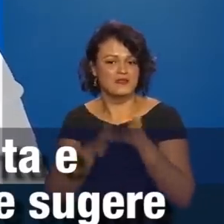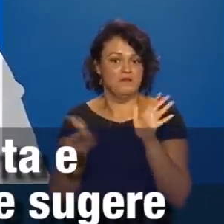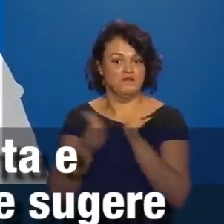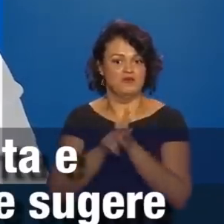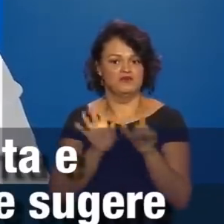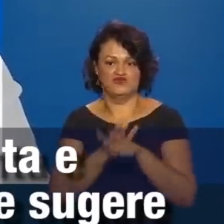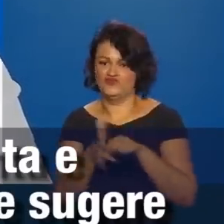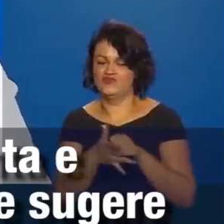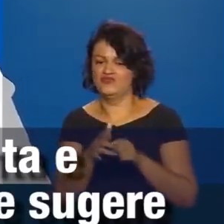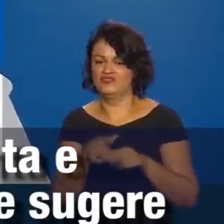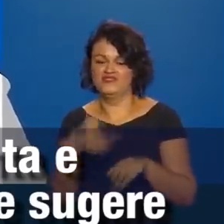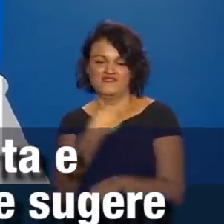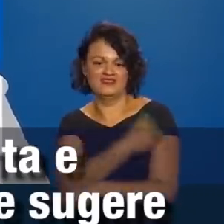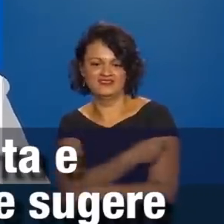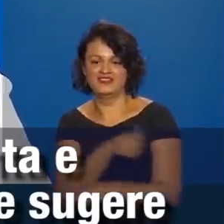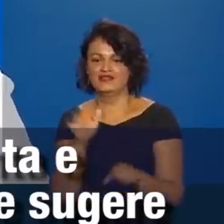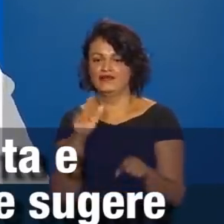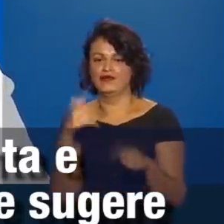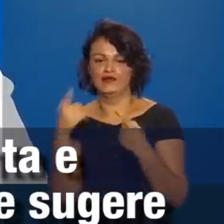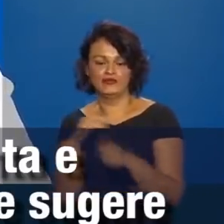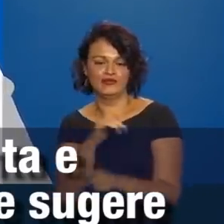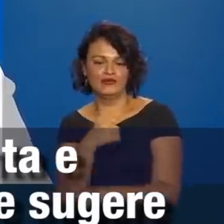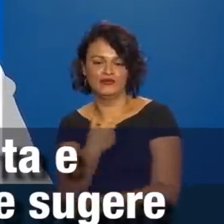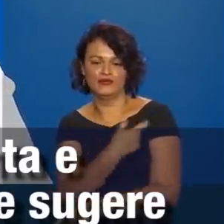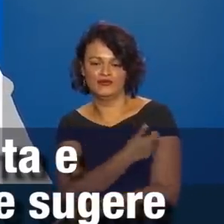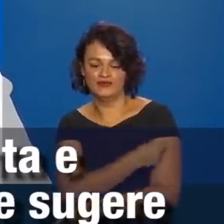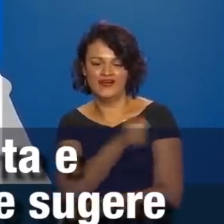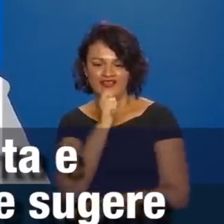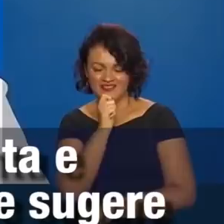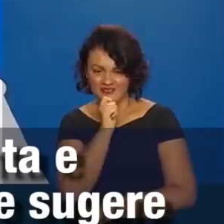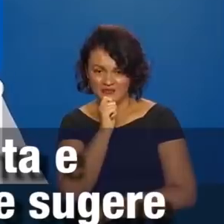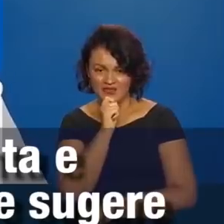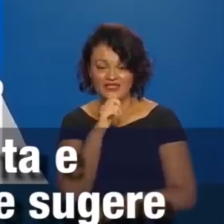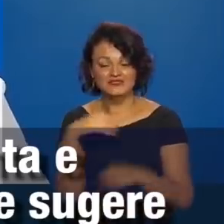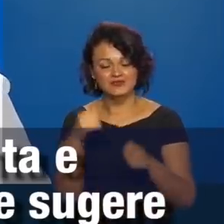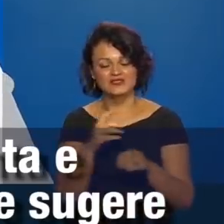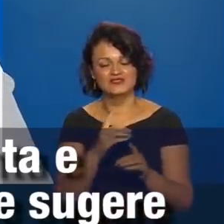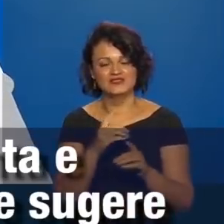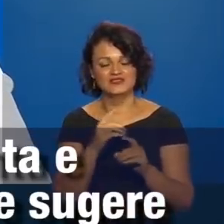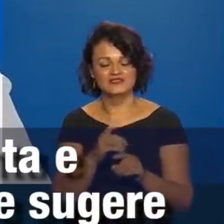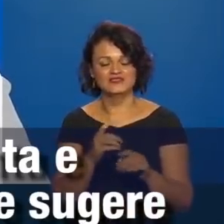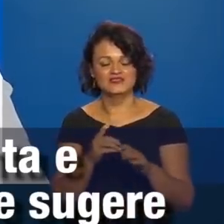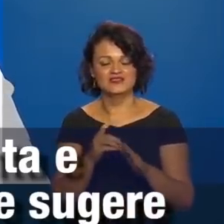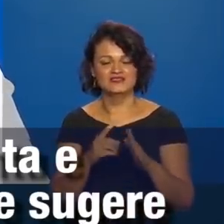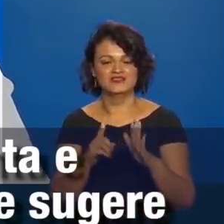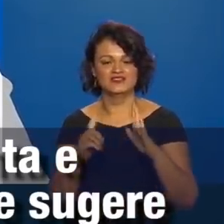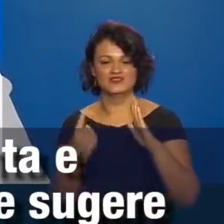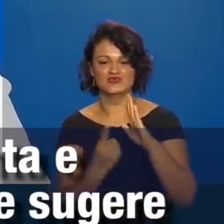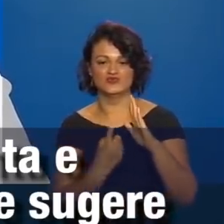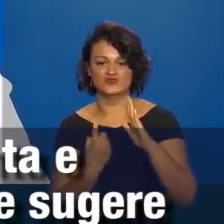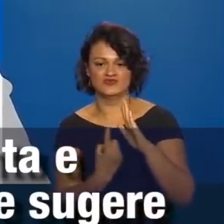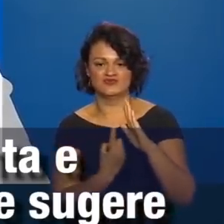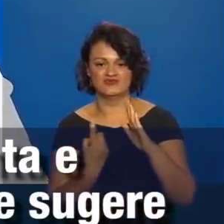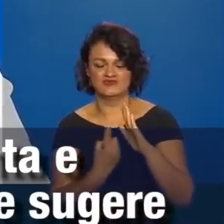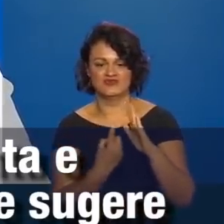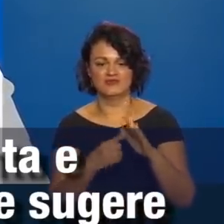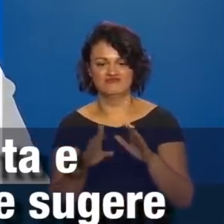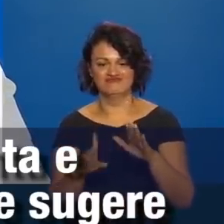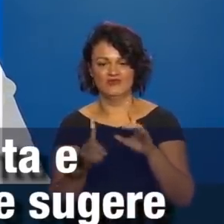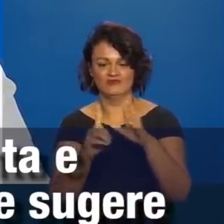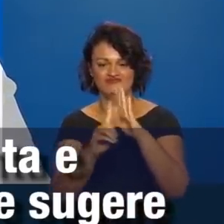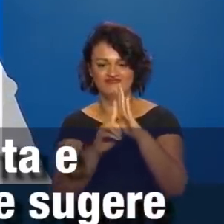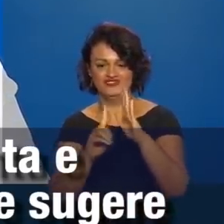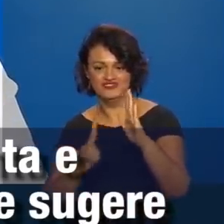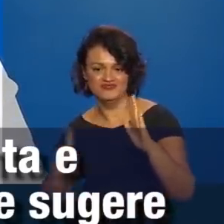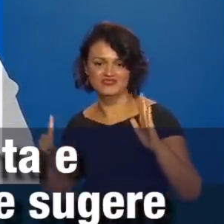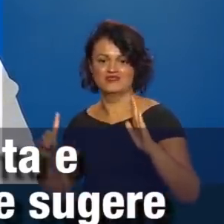não temos uma vacina específica, a medida de distanciamento social ampliado, seletivo,